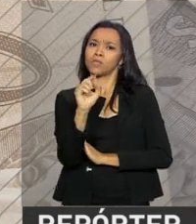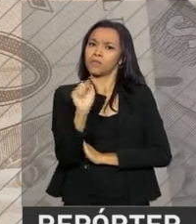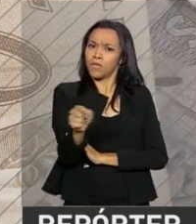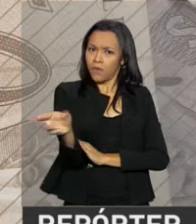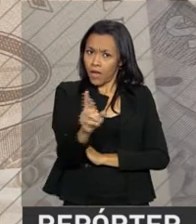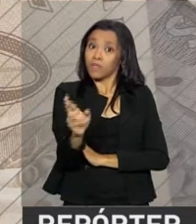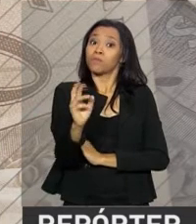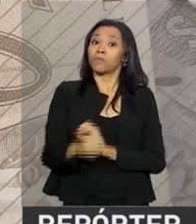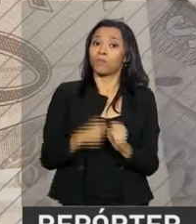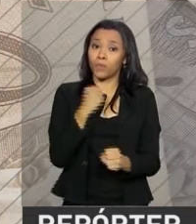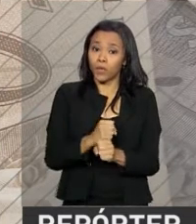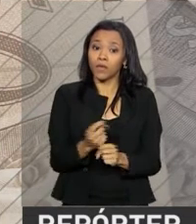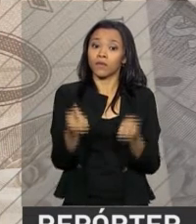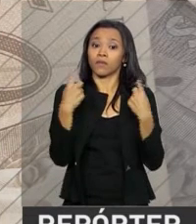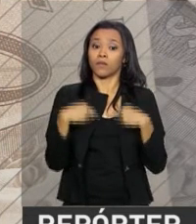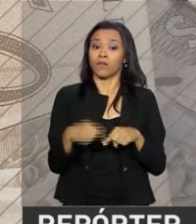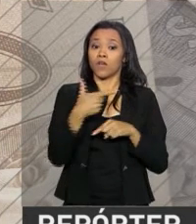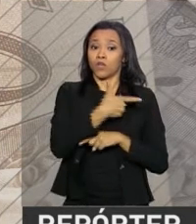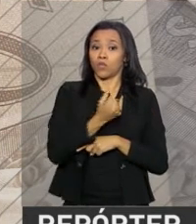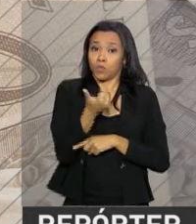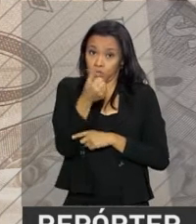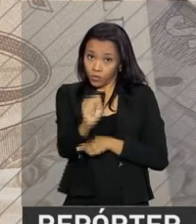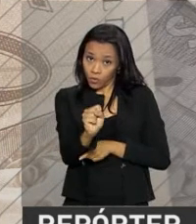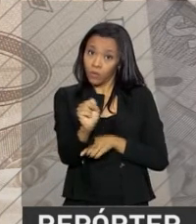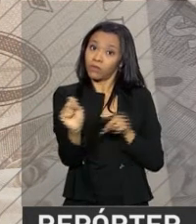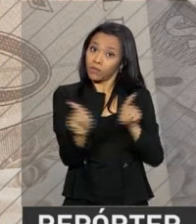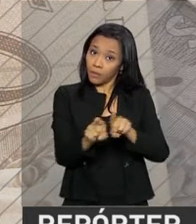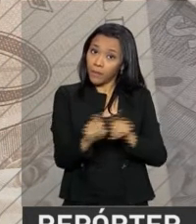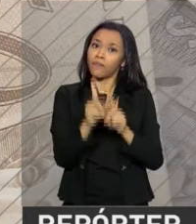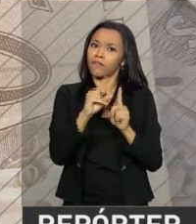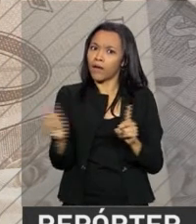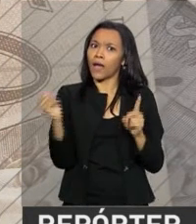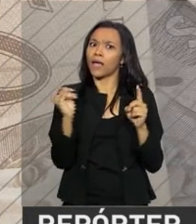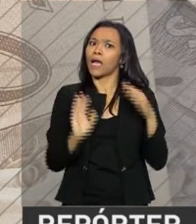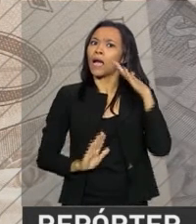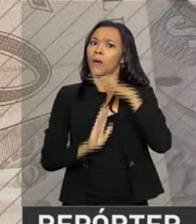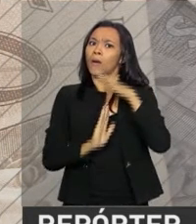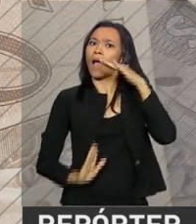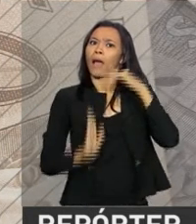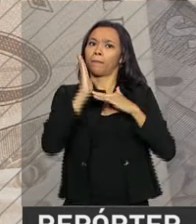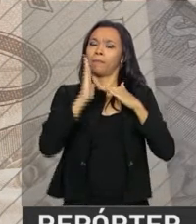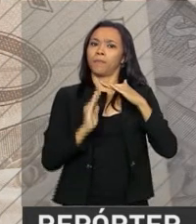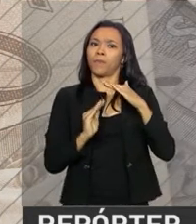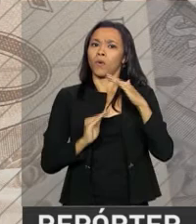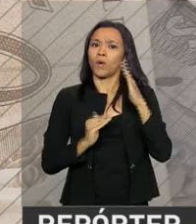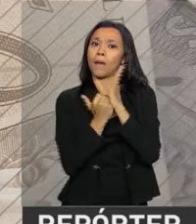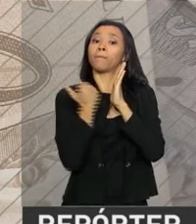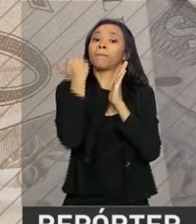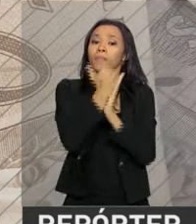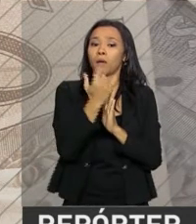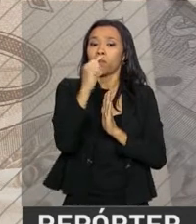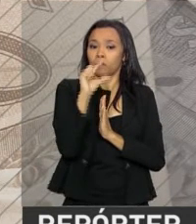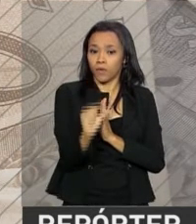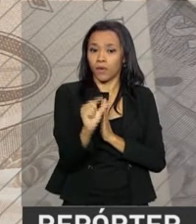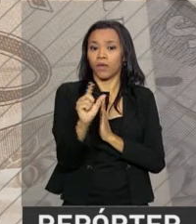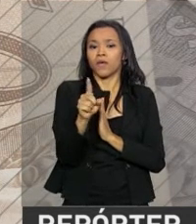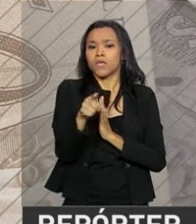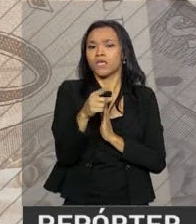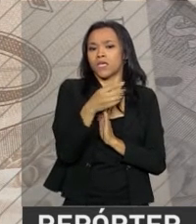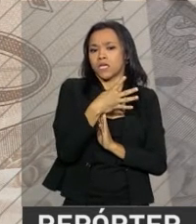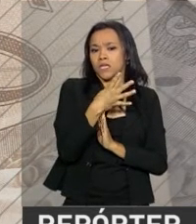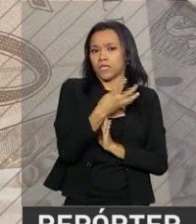R$ 4.800.000 por ano. E a partir de 2018, também vai ser ampliado o teto para os microempreendedores individuais, que passará